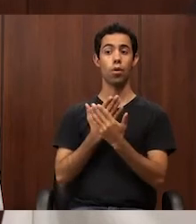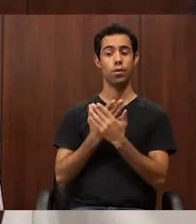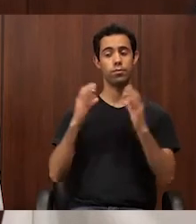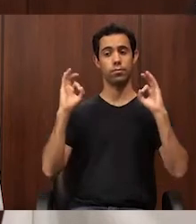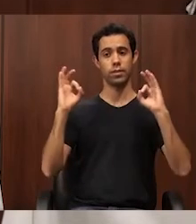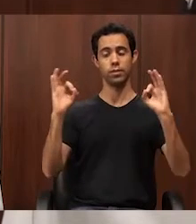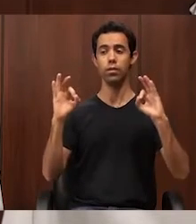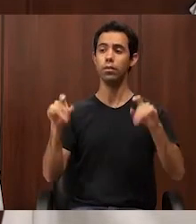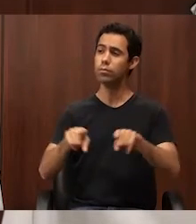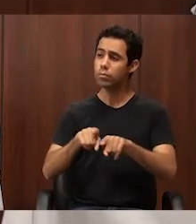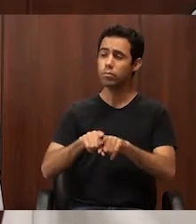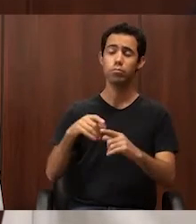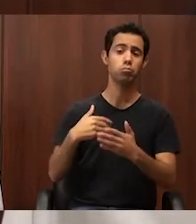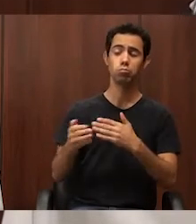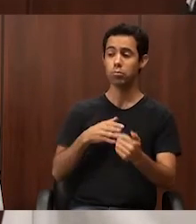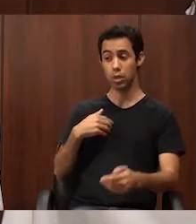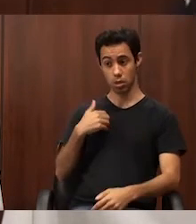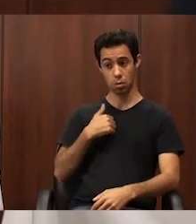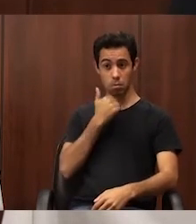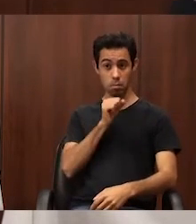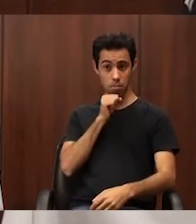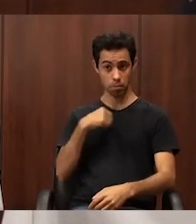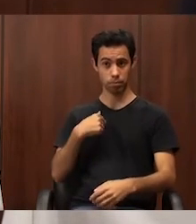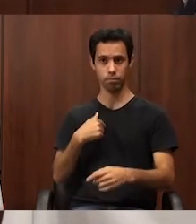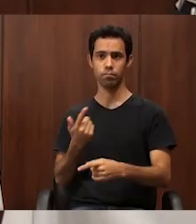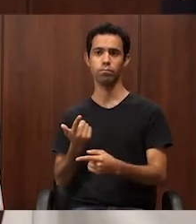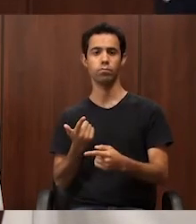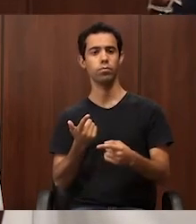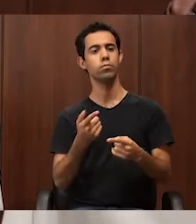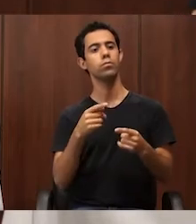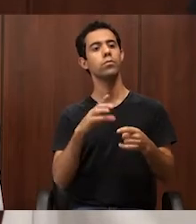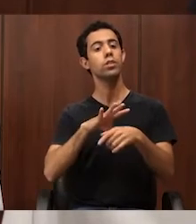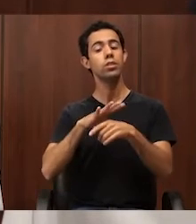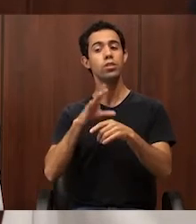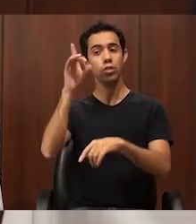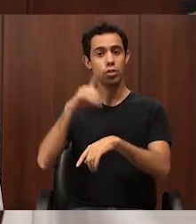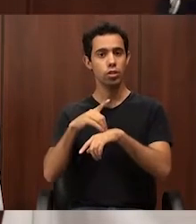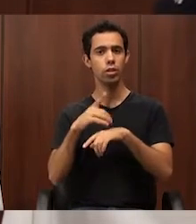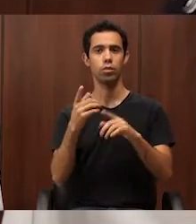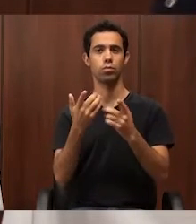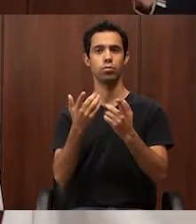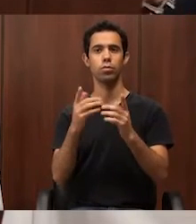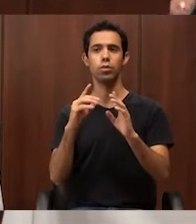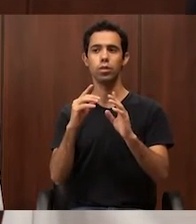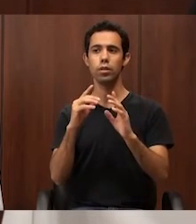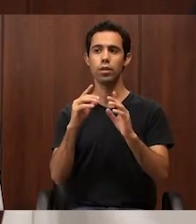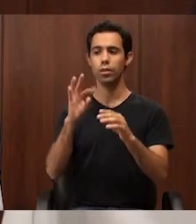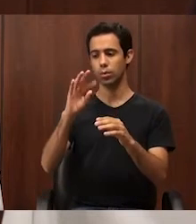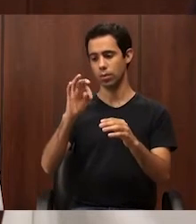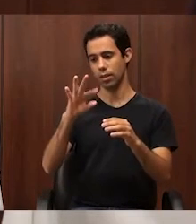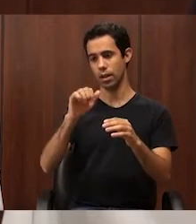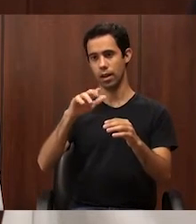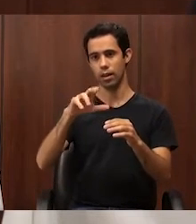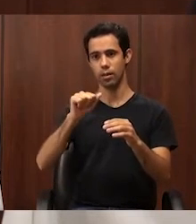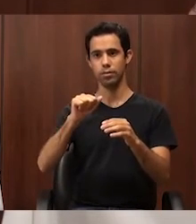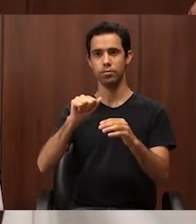como mãe, eu não me vejo no direito de tutelar o direito de pais pobres, porque é de pai pobre que a gente está